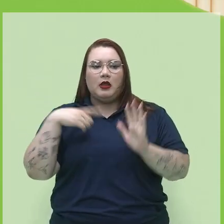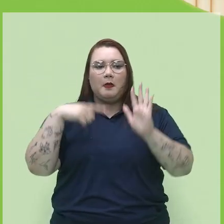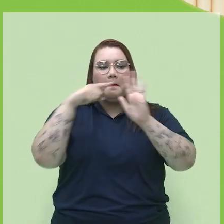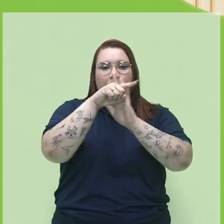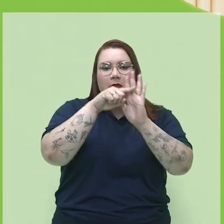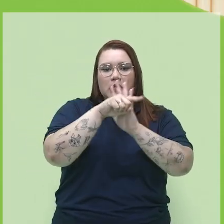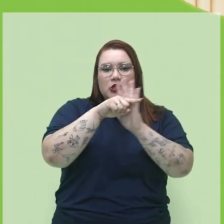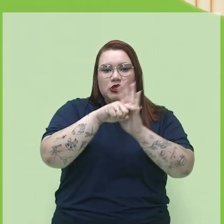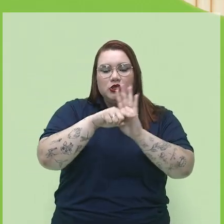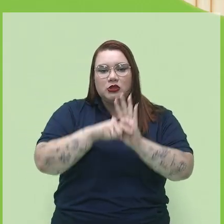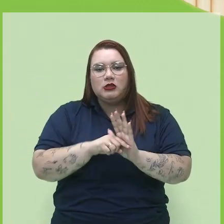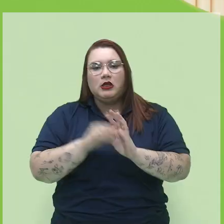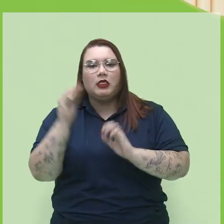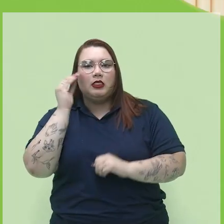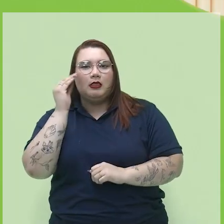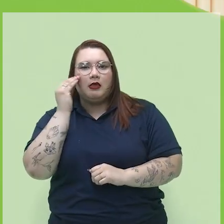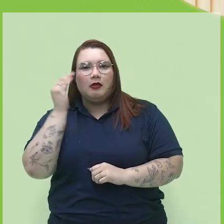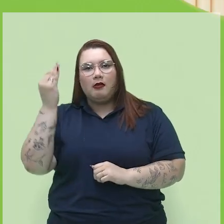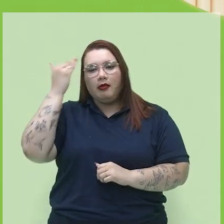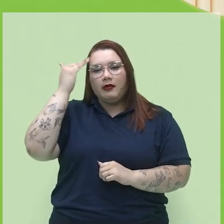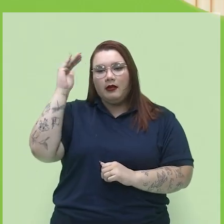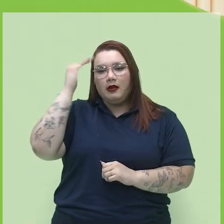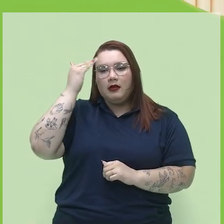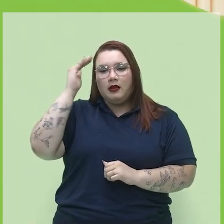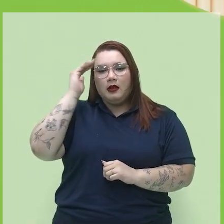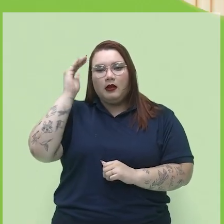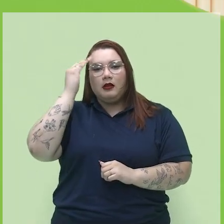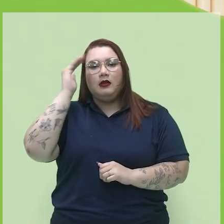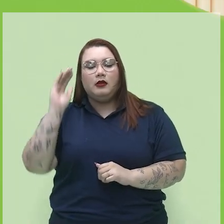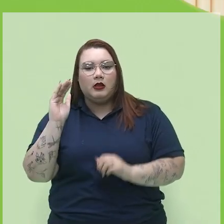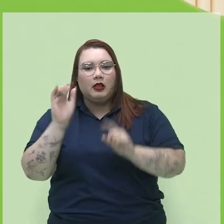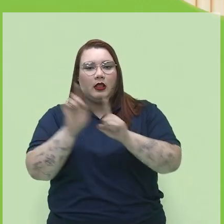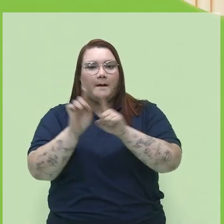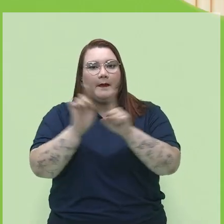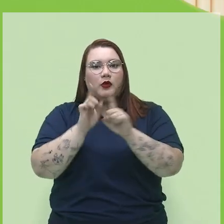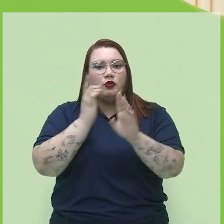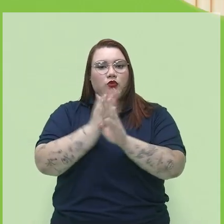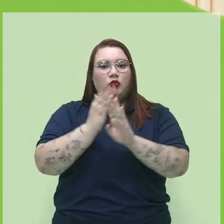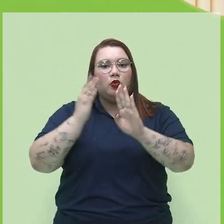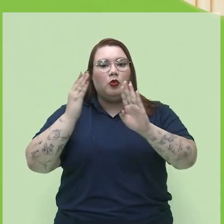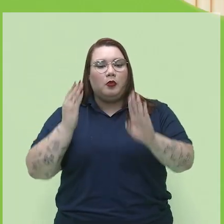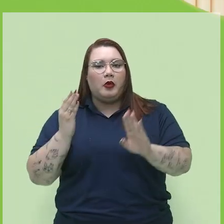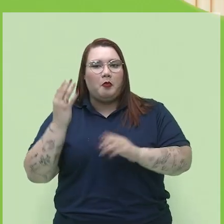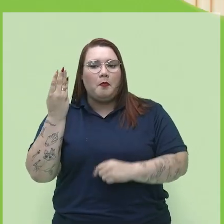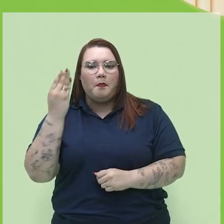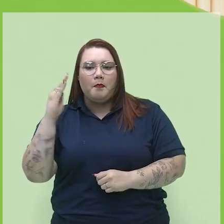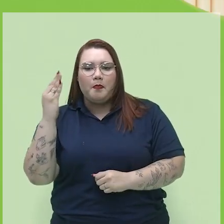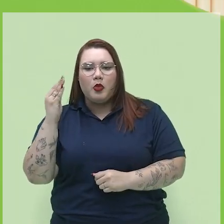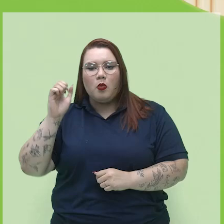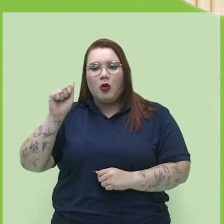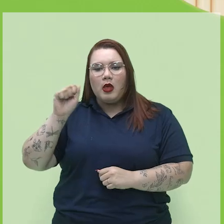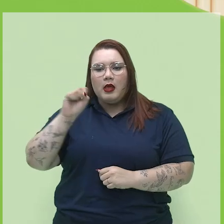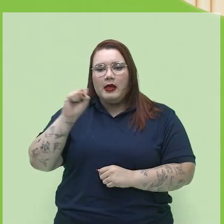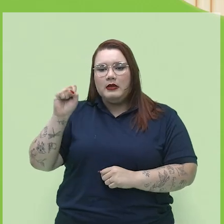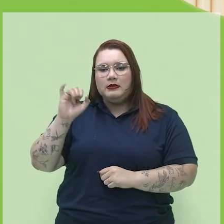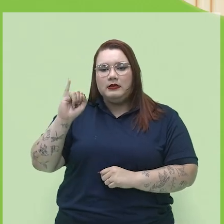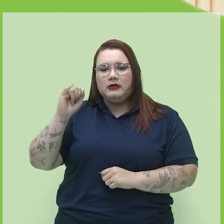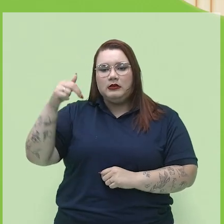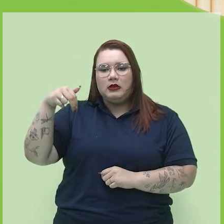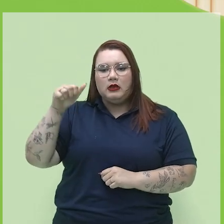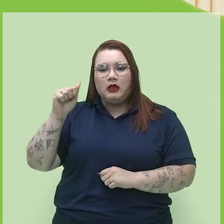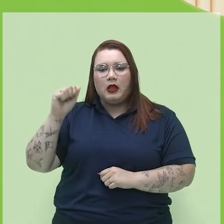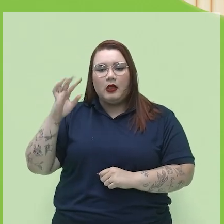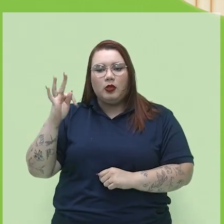está pesquisando, está tentando entender e tentando descobrir bioassinaturas, vestígios,